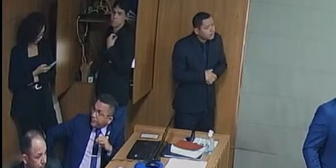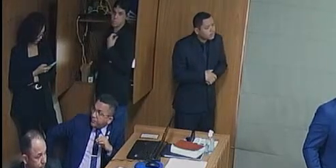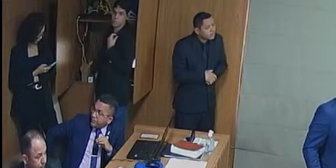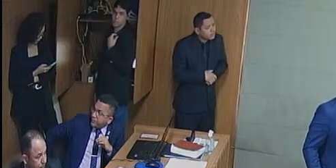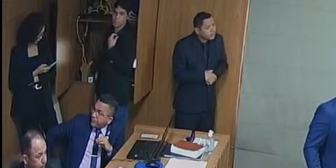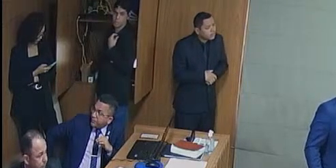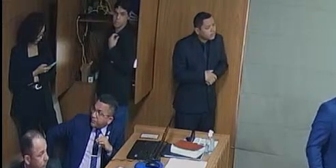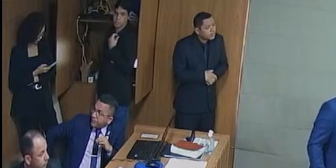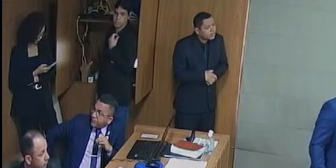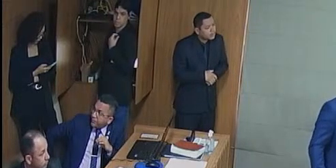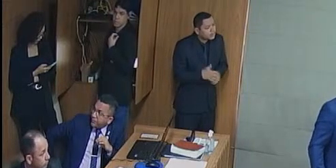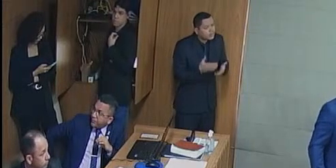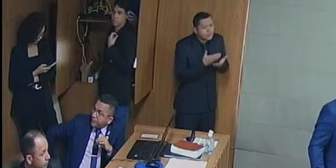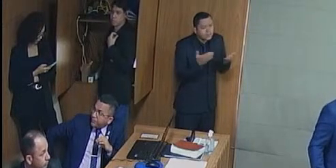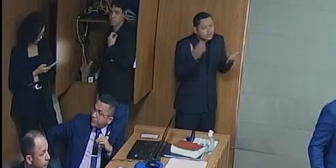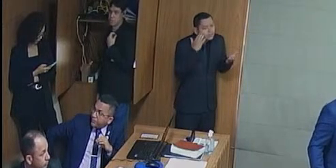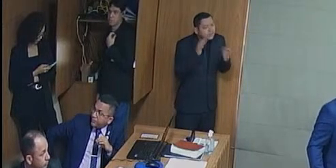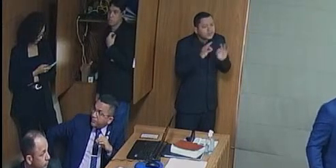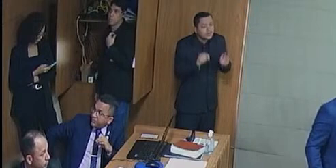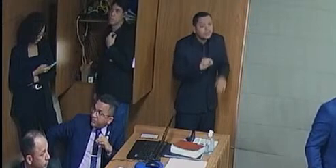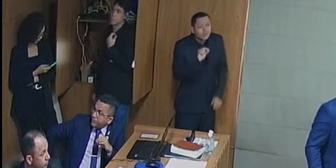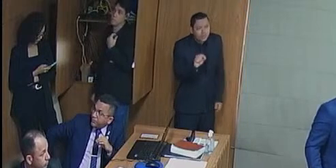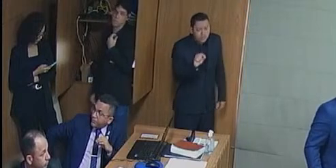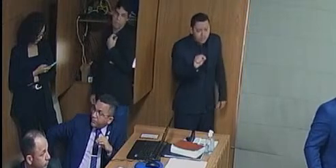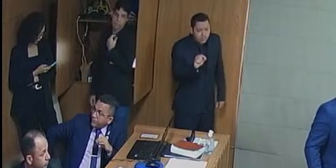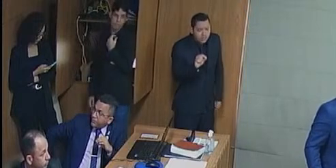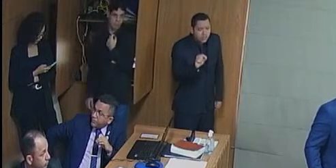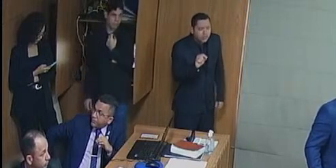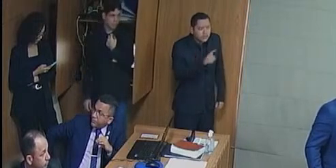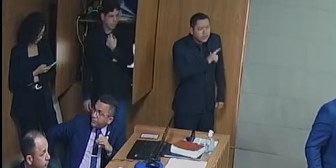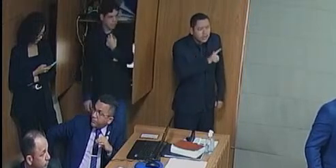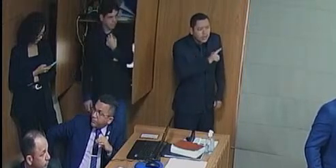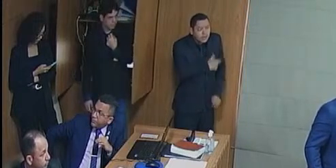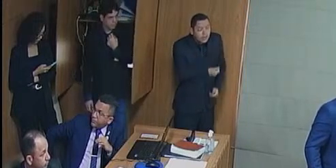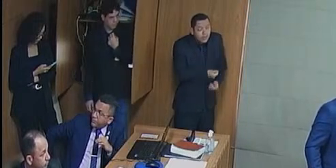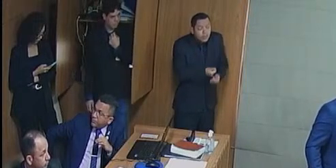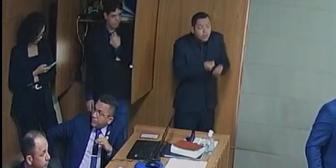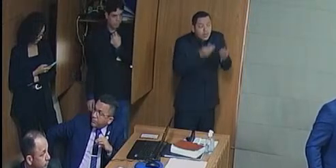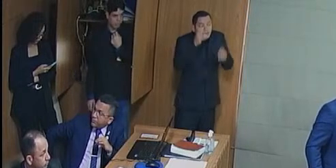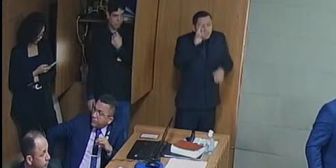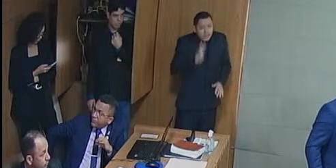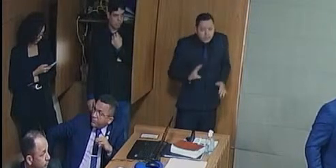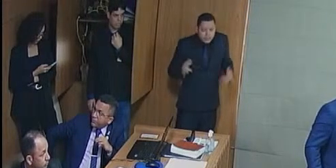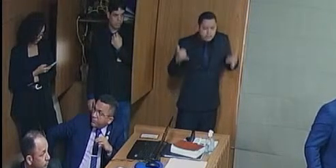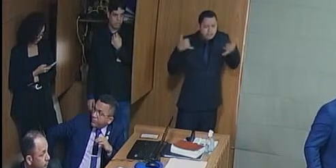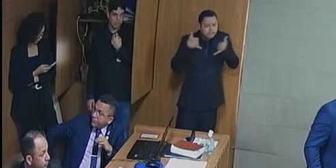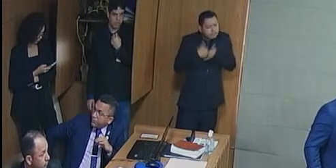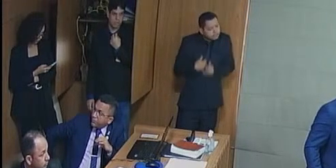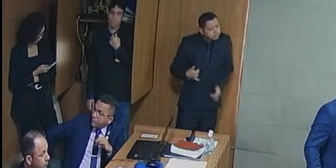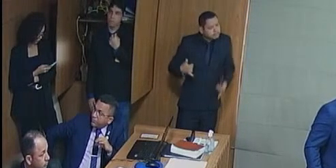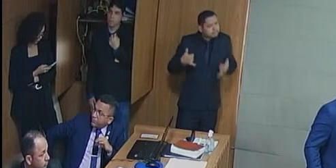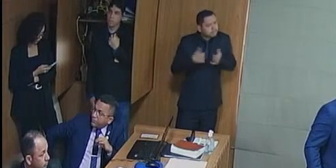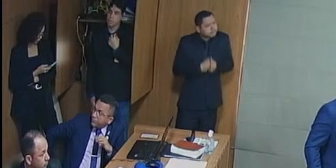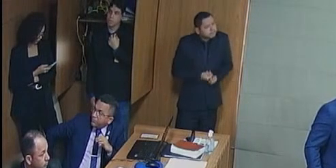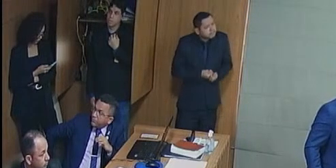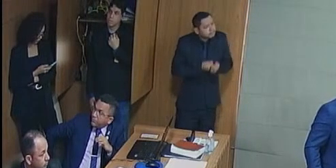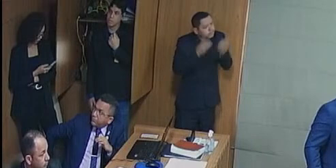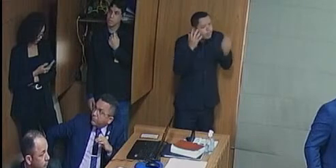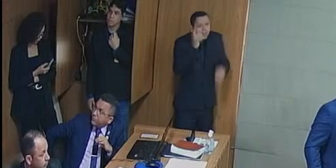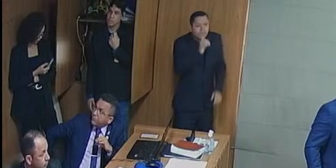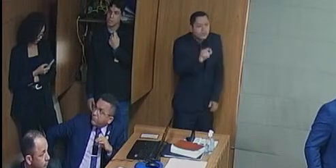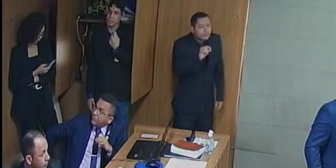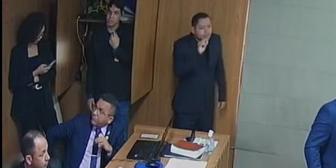deixa o público vocês não TM noção quantas e quantas vezes ele me ligava diariamente para me